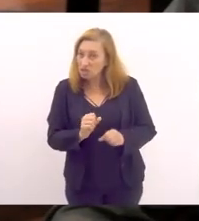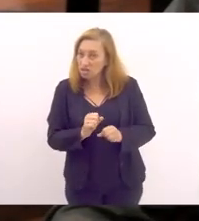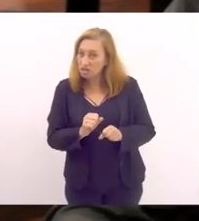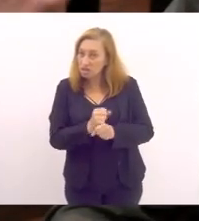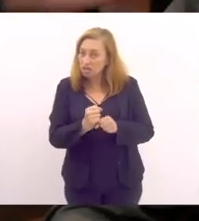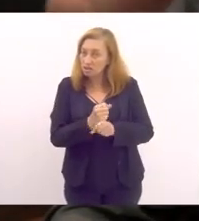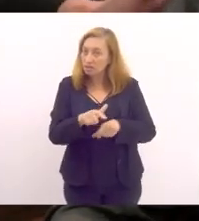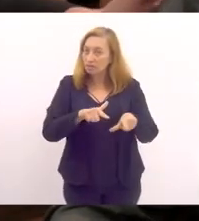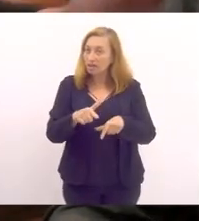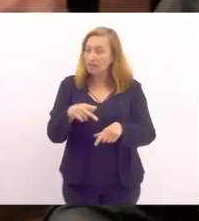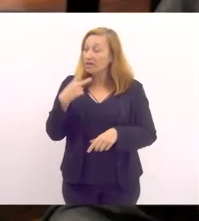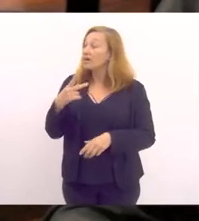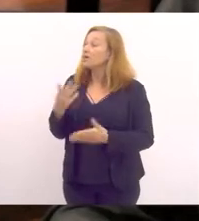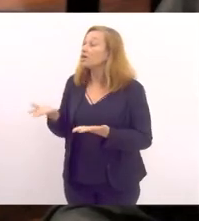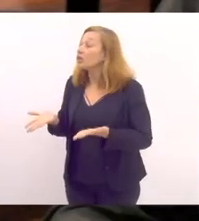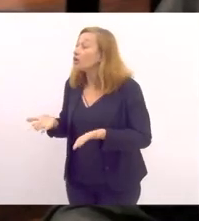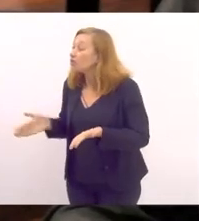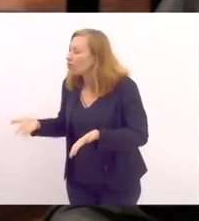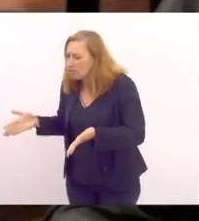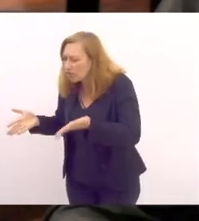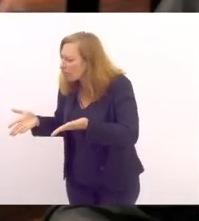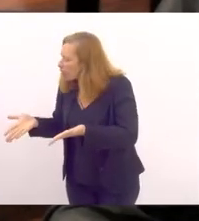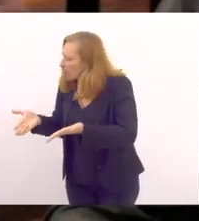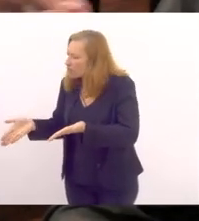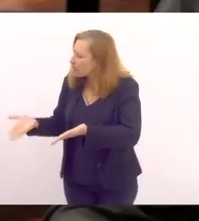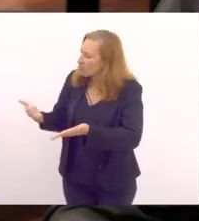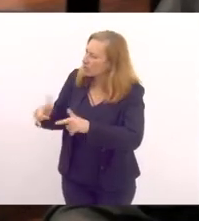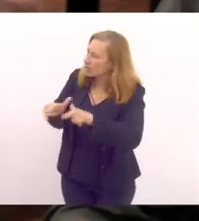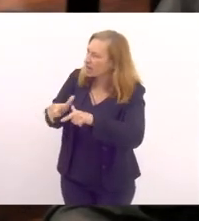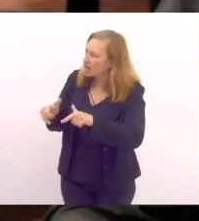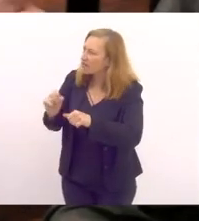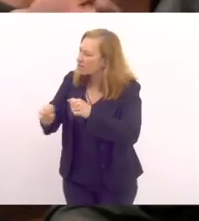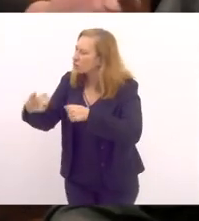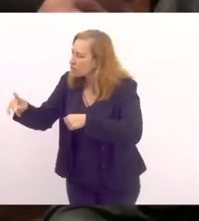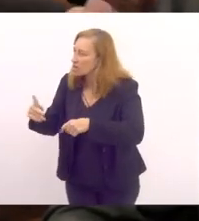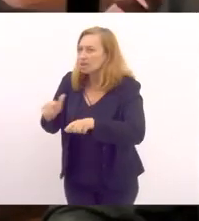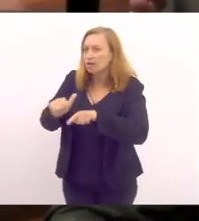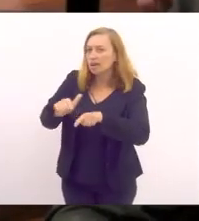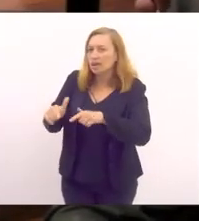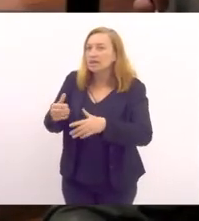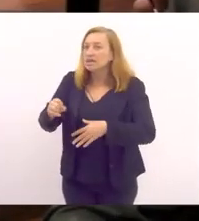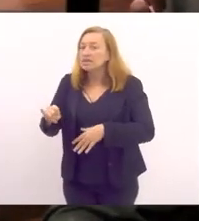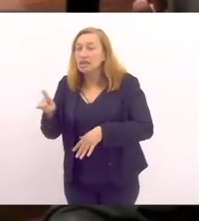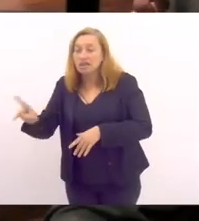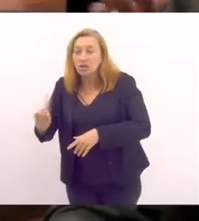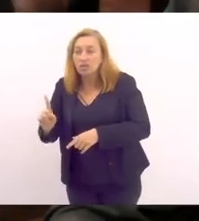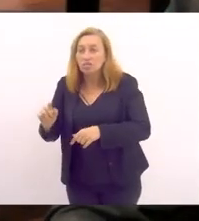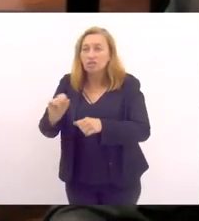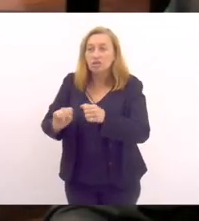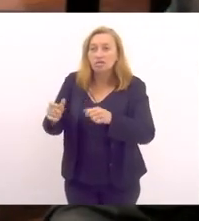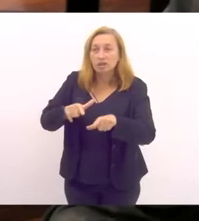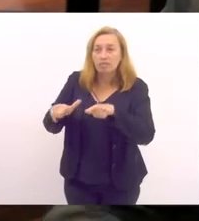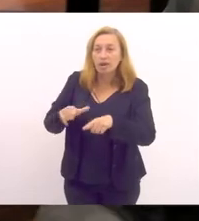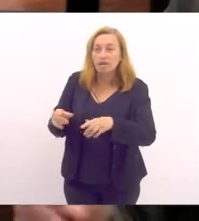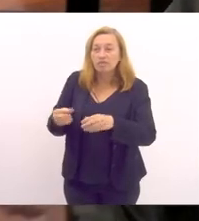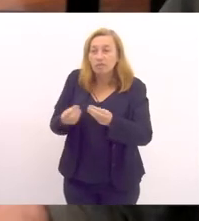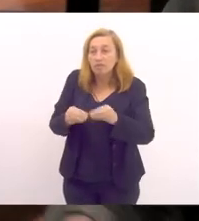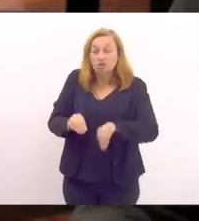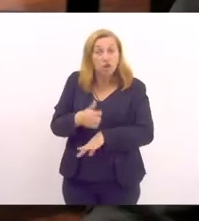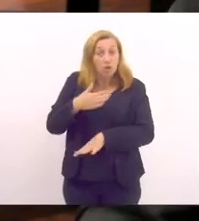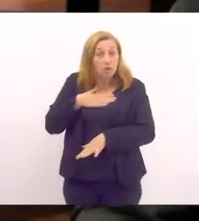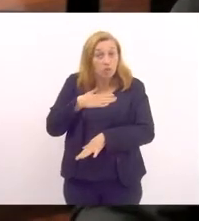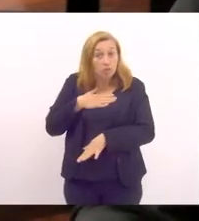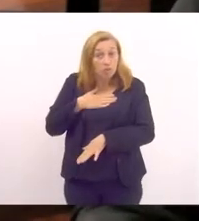eles assim, como é que é? Vambora, vambora, você não vai, você tem que fazer seu trabalho, porque se ele não fizer o trabalho dele, ele prejudica o